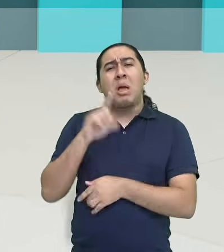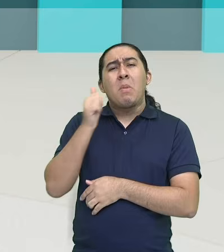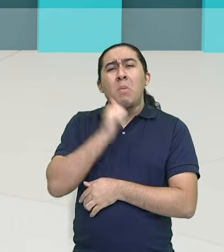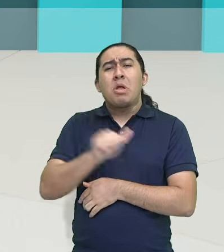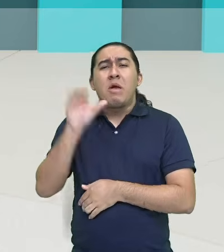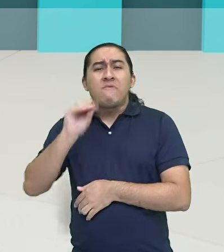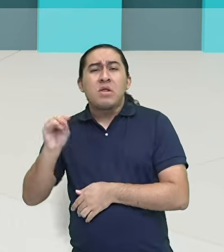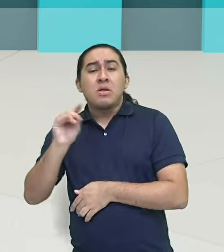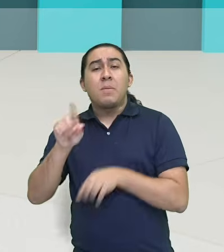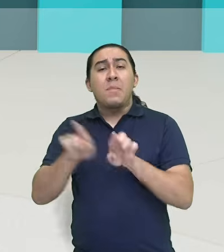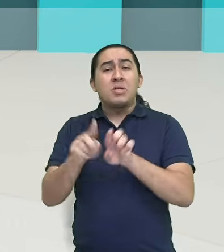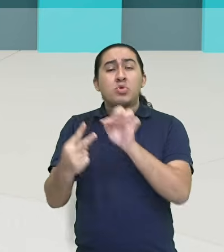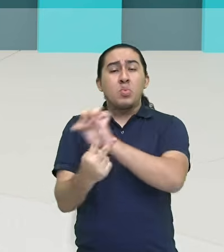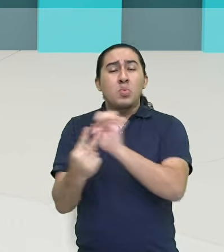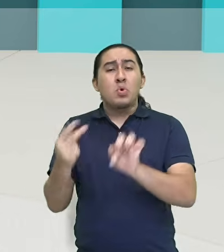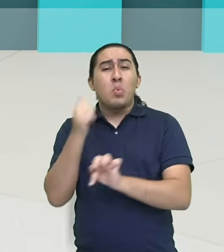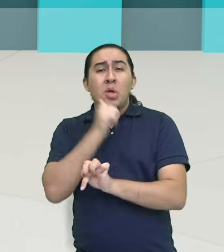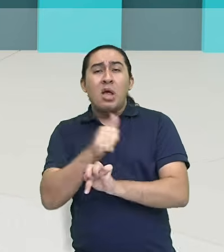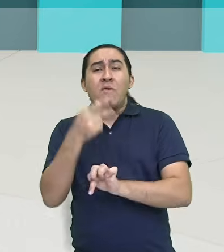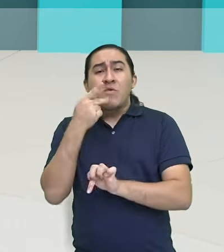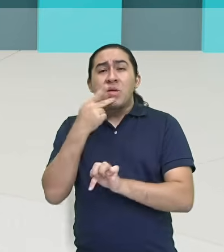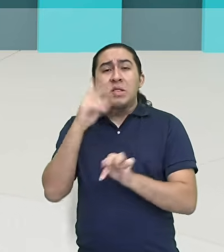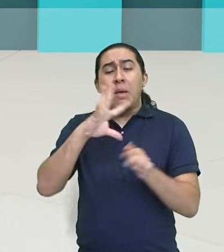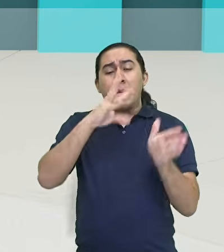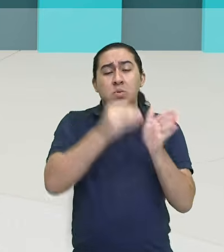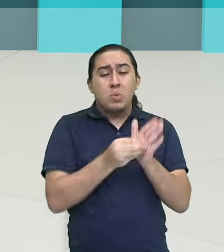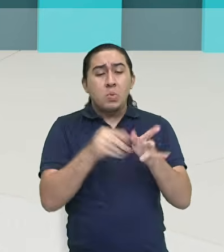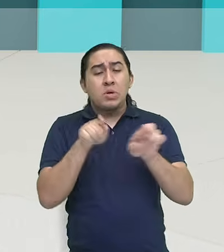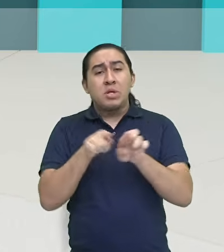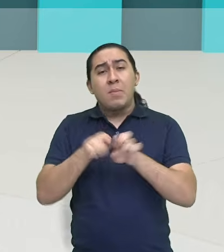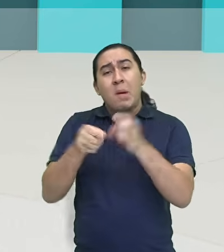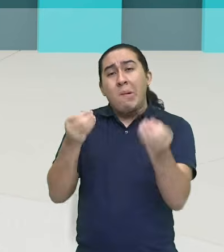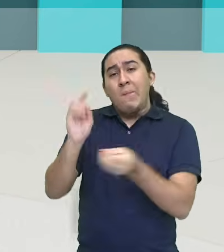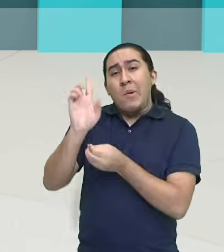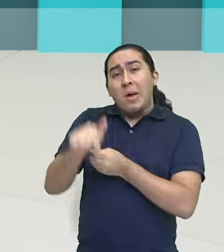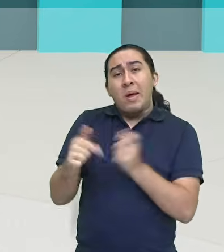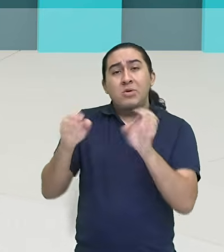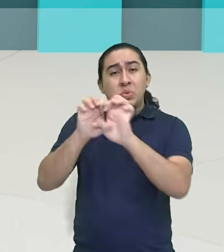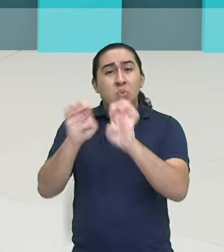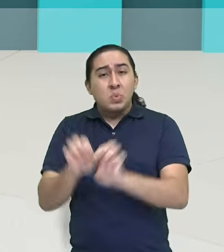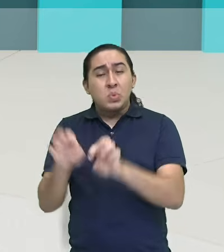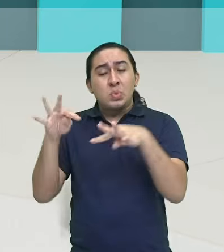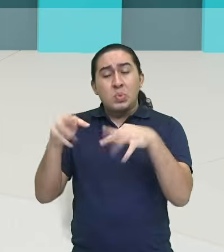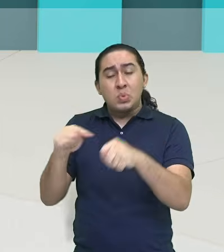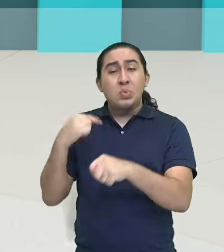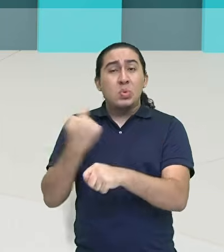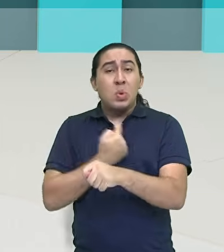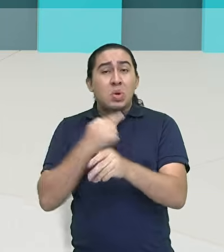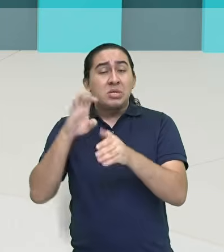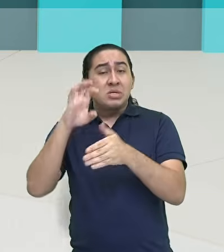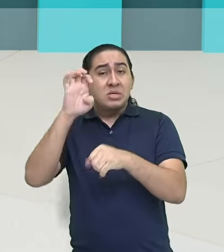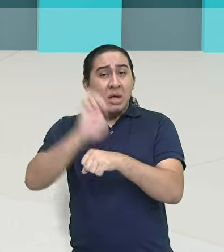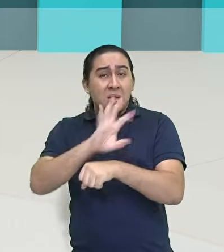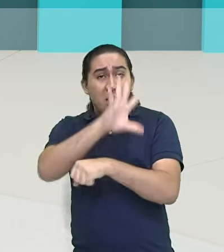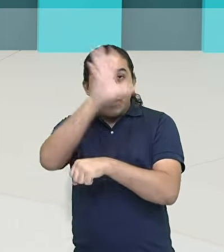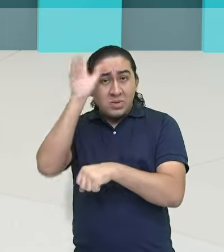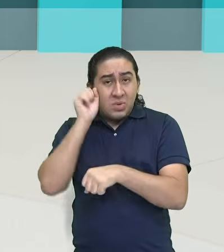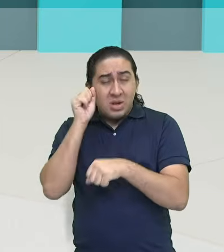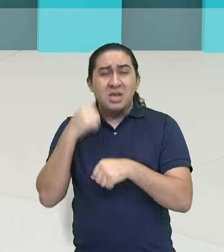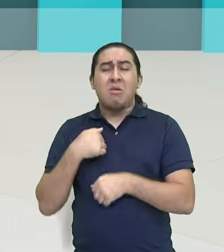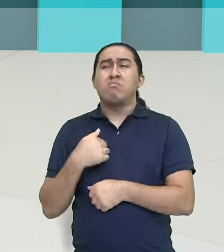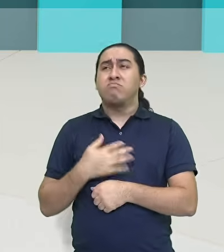na verdade, duas moças falando sobre a Amazônia, sobre como funcionam as coisas no Amazonas especificamente. Eu